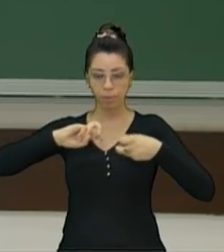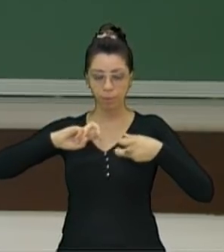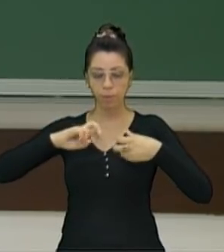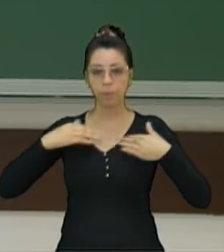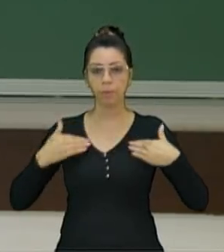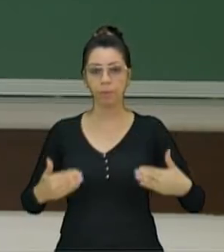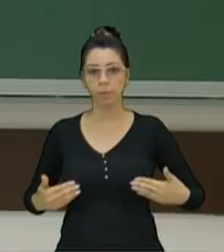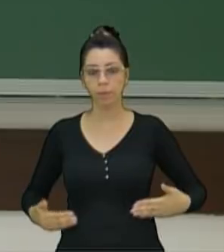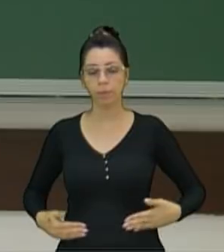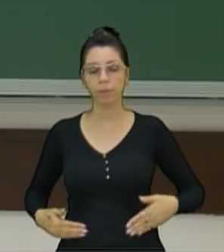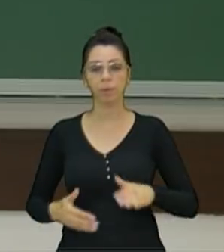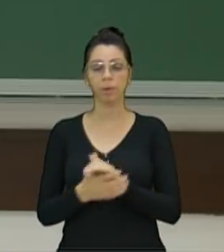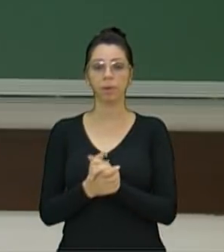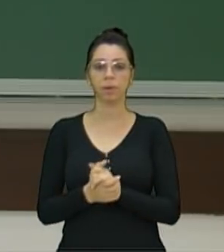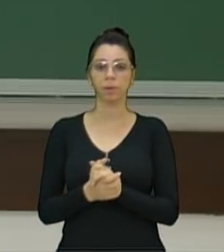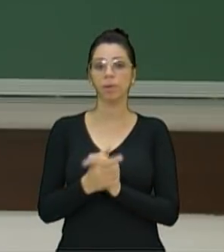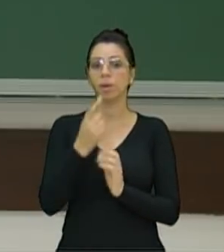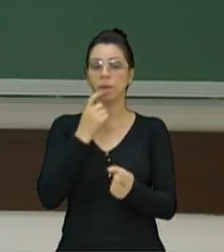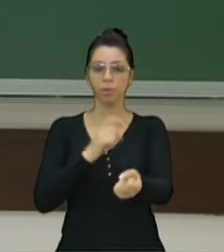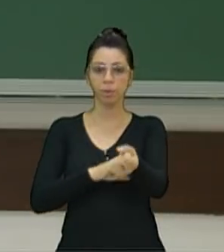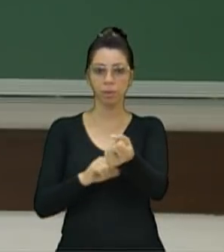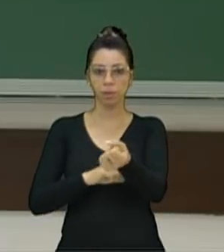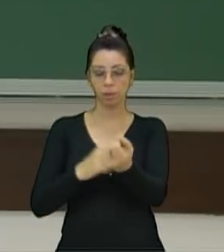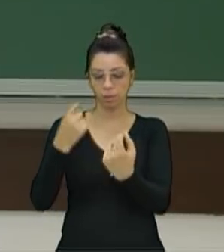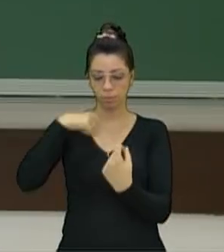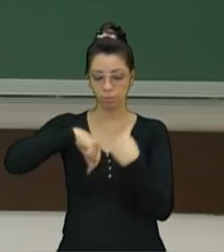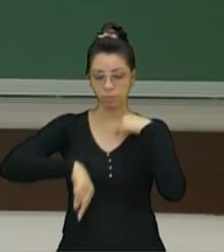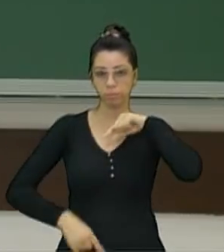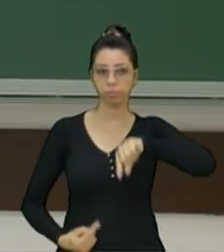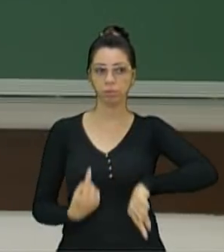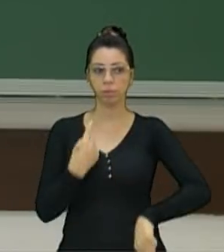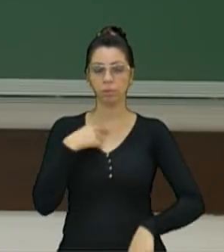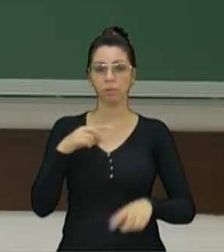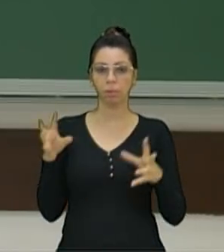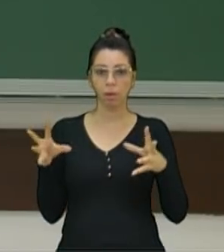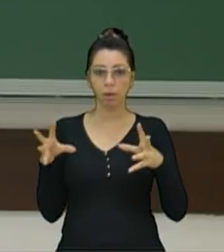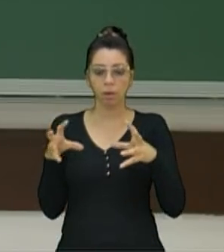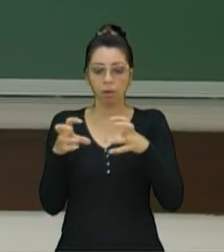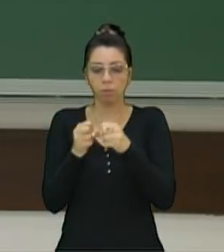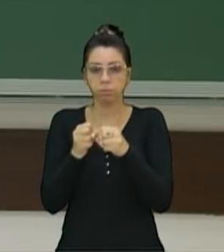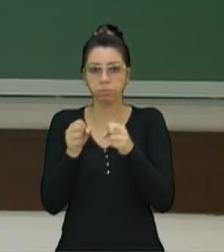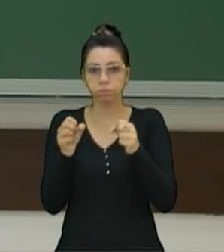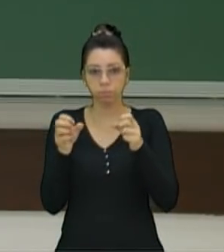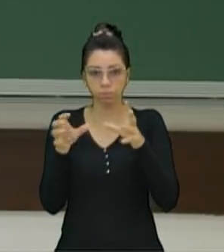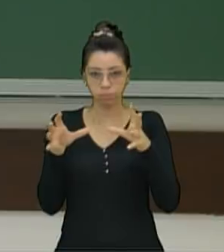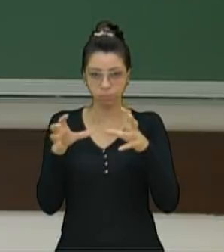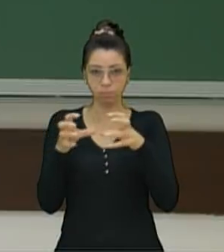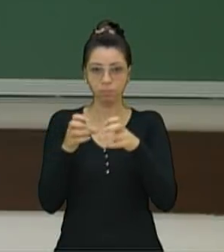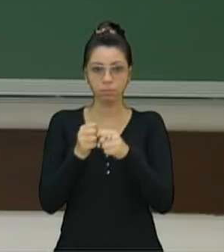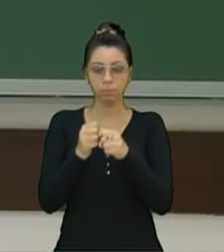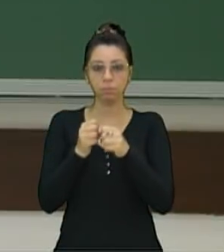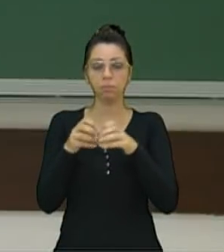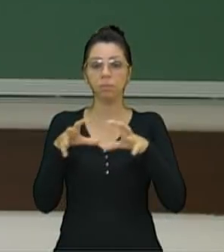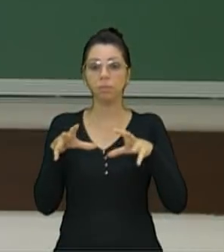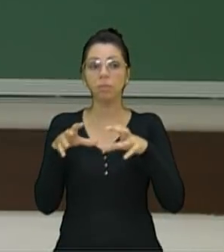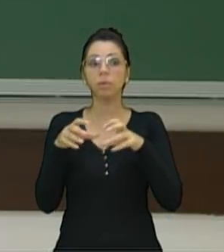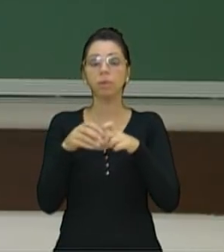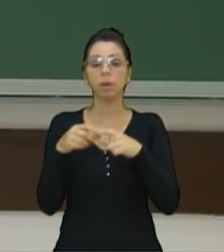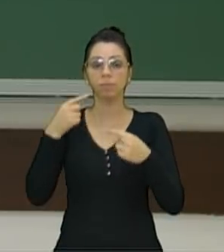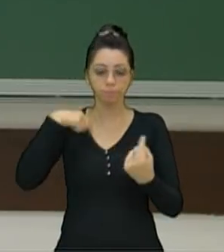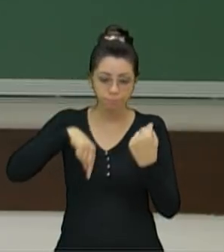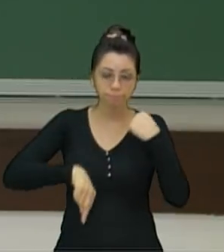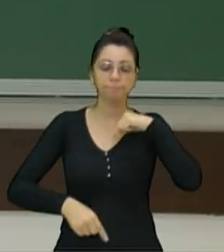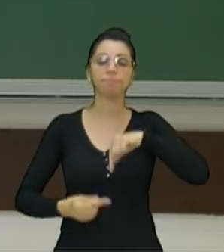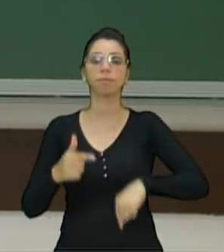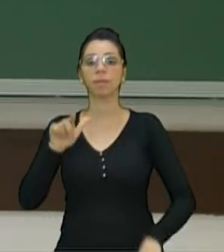artérias estão pulsando sangue, tudo isso pressiona, comprime os vasos linfáticos, estimulando aí a circulação